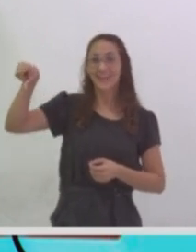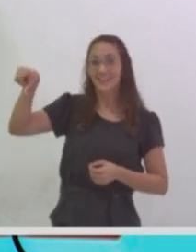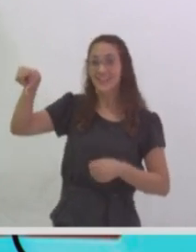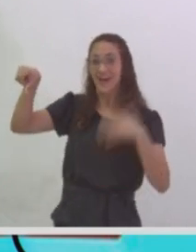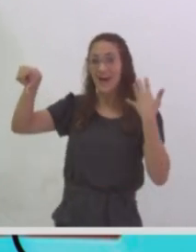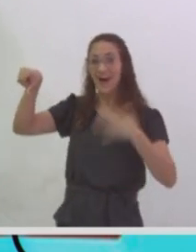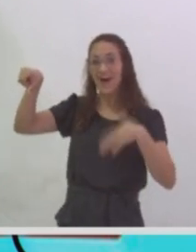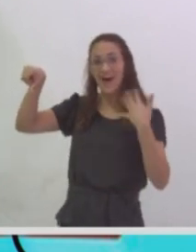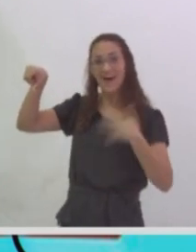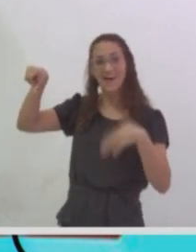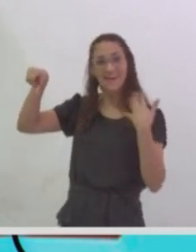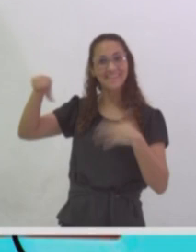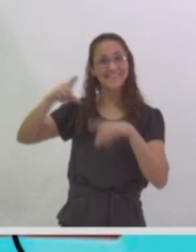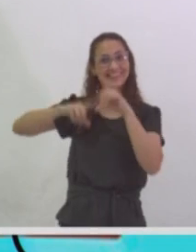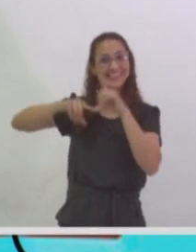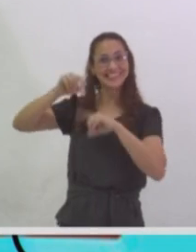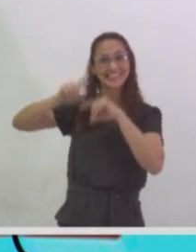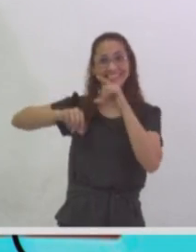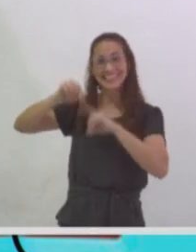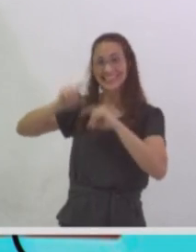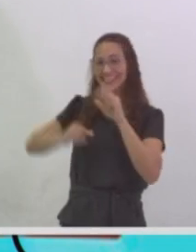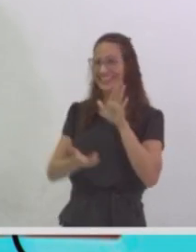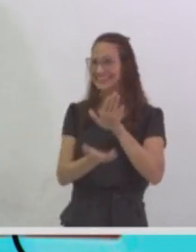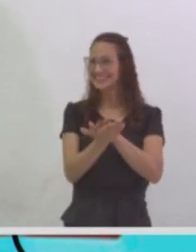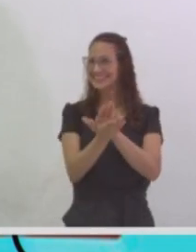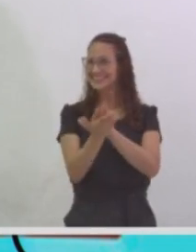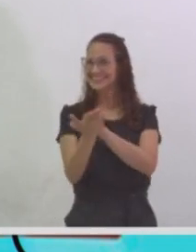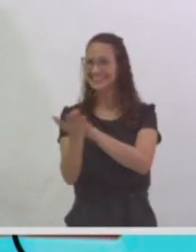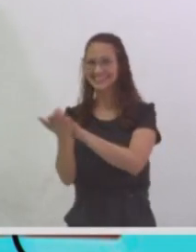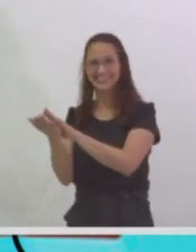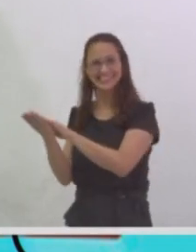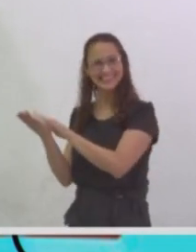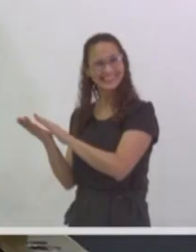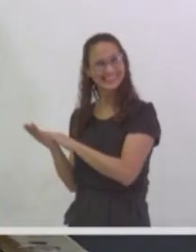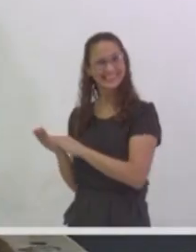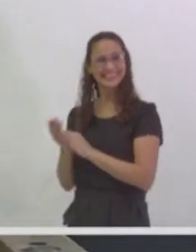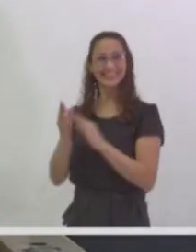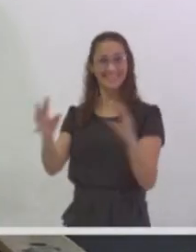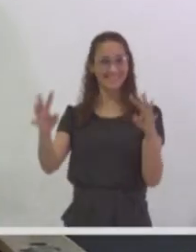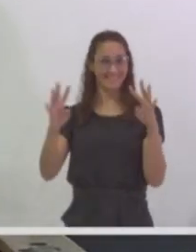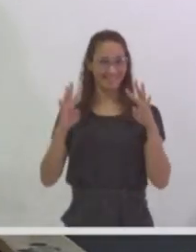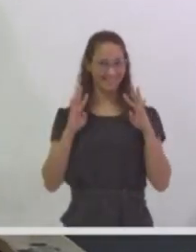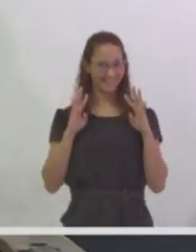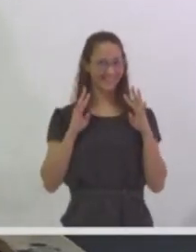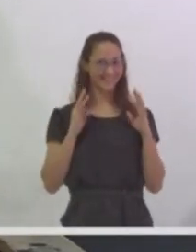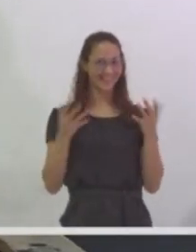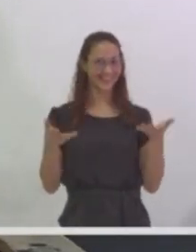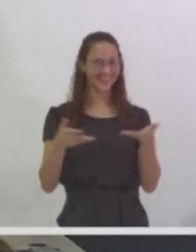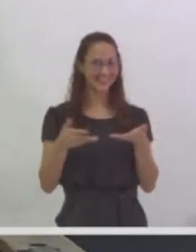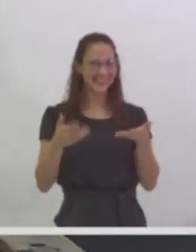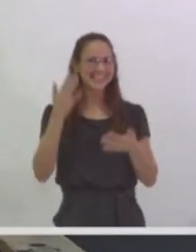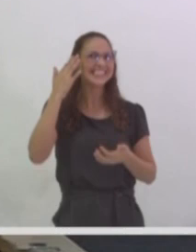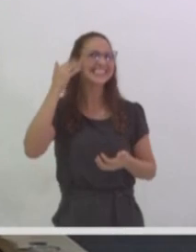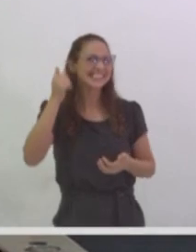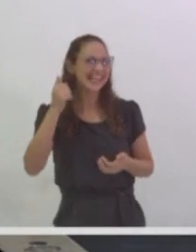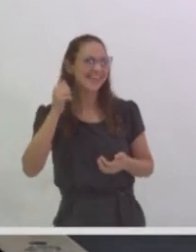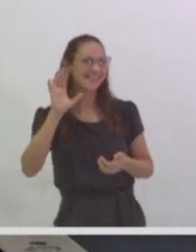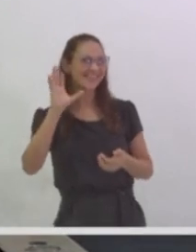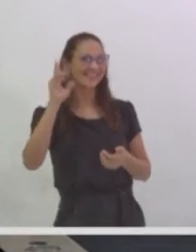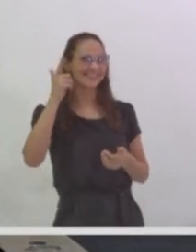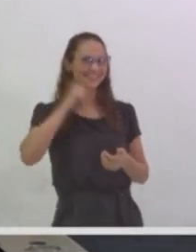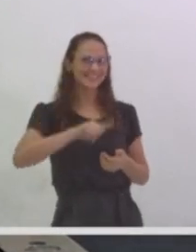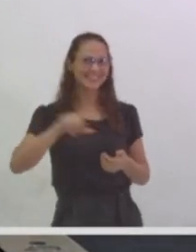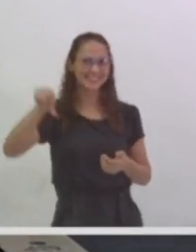1, 2, 3, 4, 5, 6, 7, 8, 9 estrelinhas! Parabéns! Vem para mim aqui agora, ó. Sabe por que que nós conseguimos 9 estrelinhas? Vem